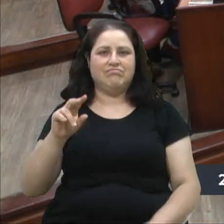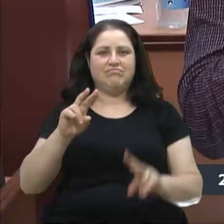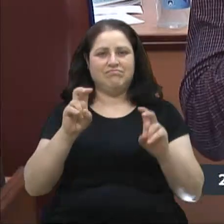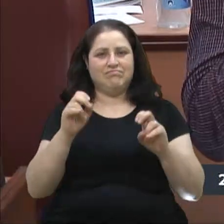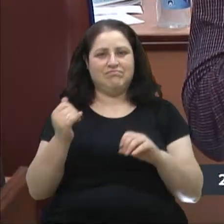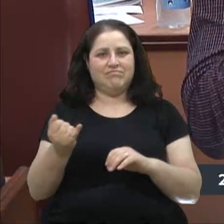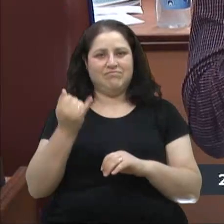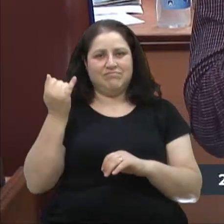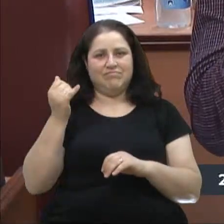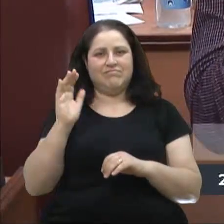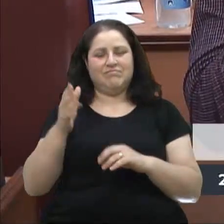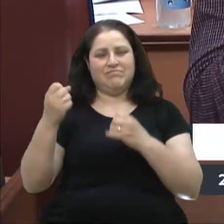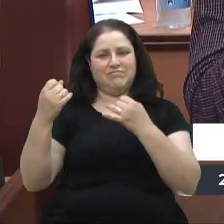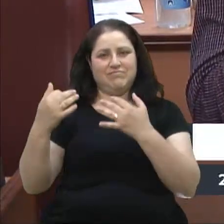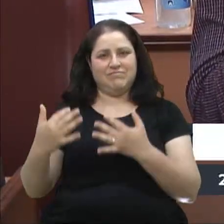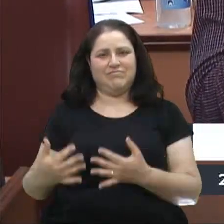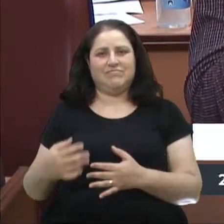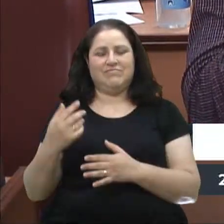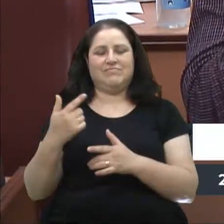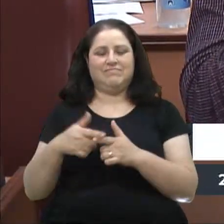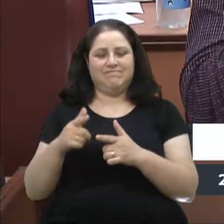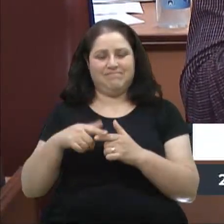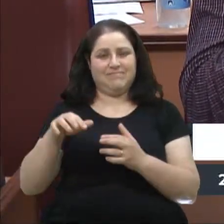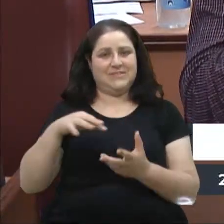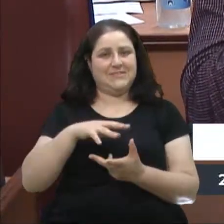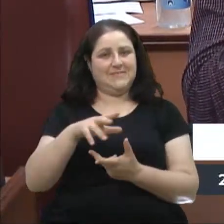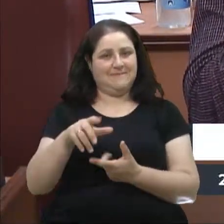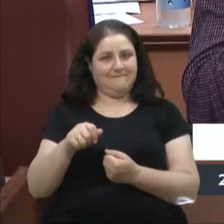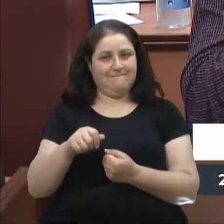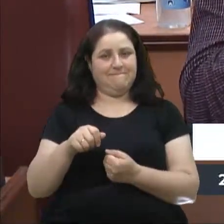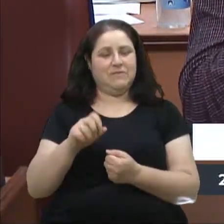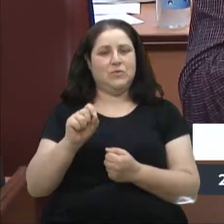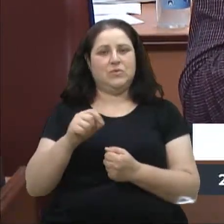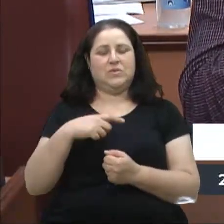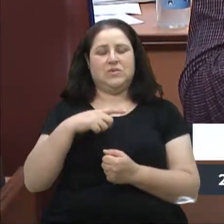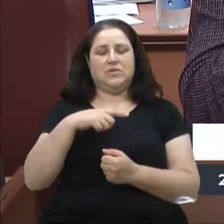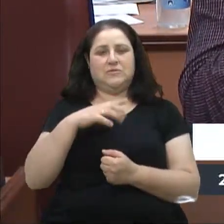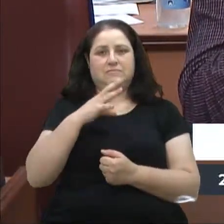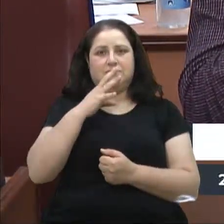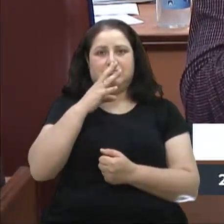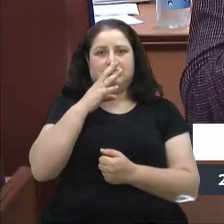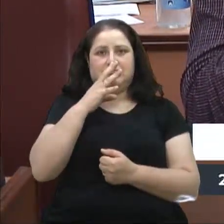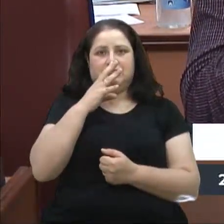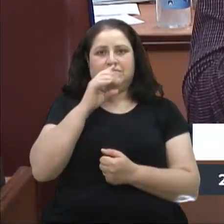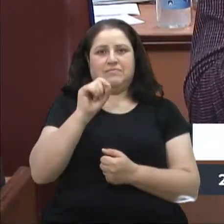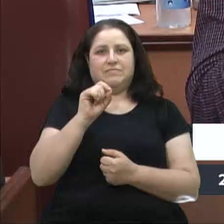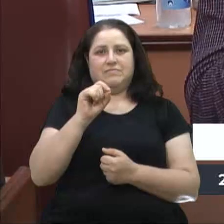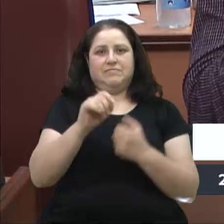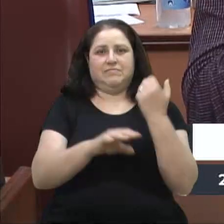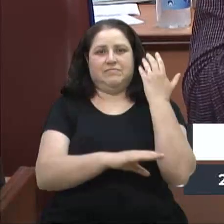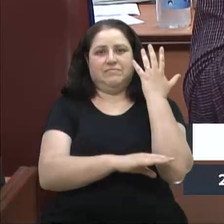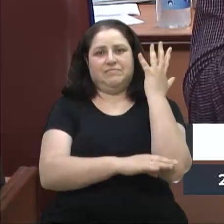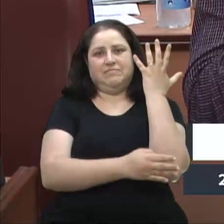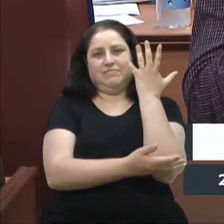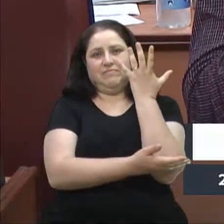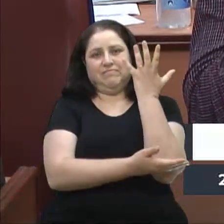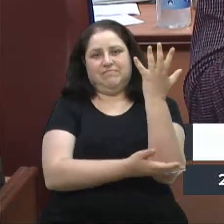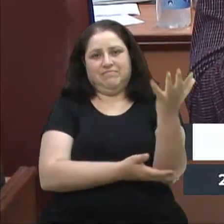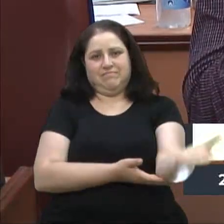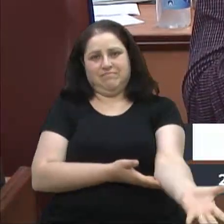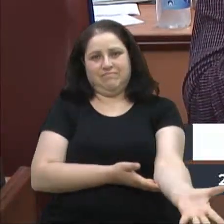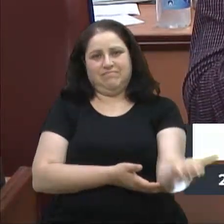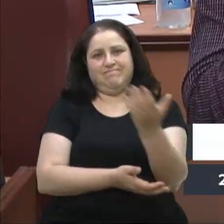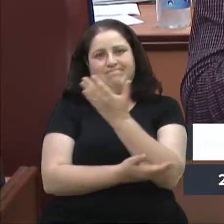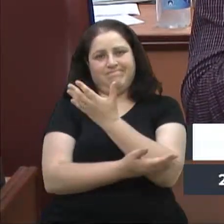nós sabemos, é um problema mundial. O que impressiona é o desmatamento